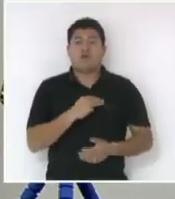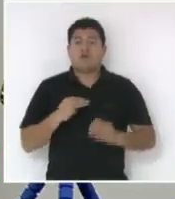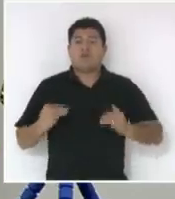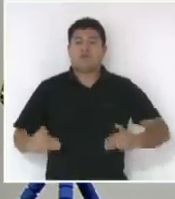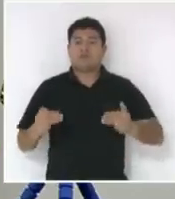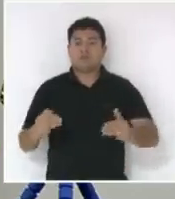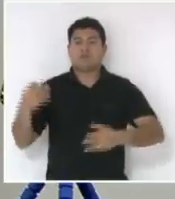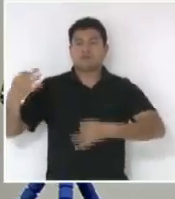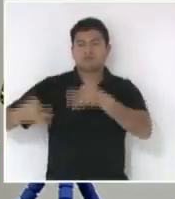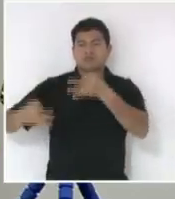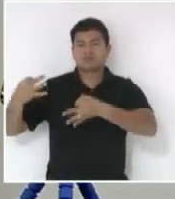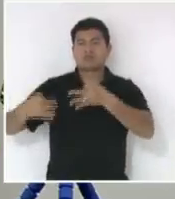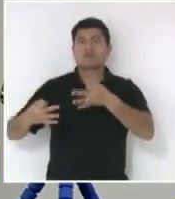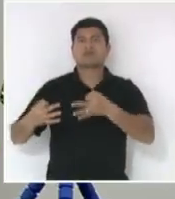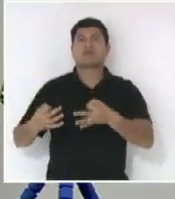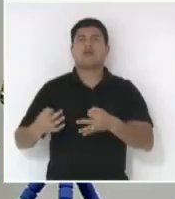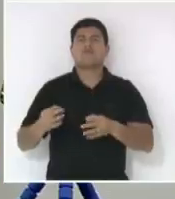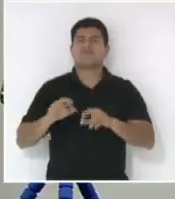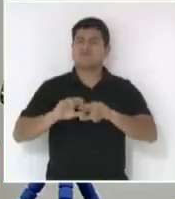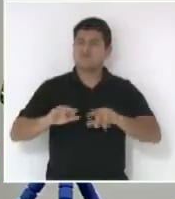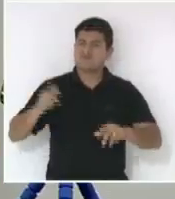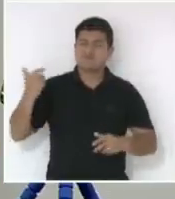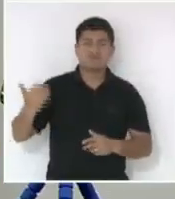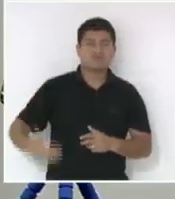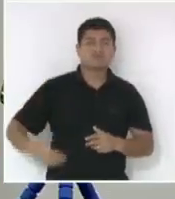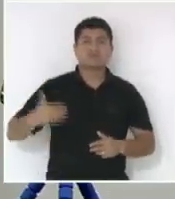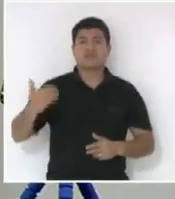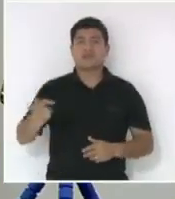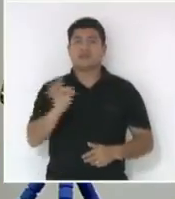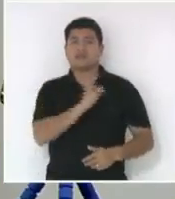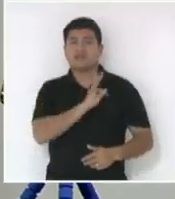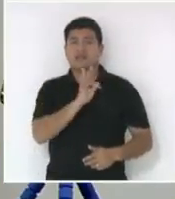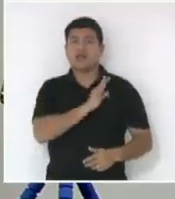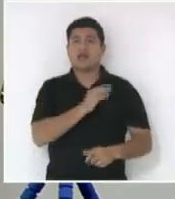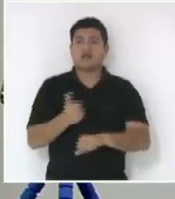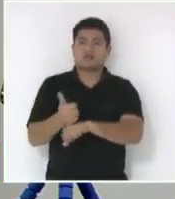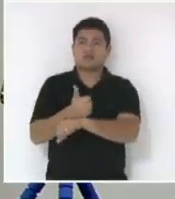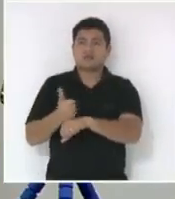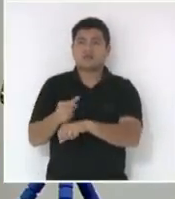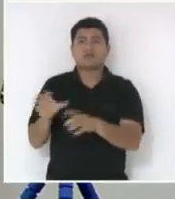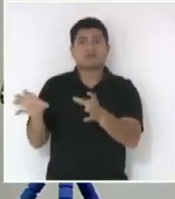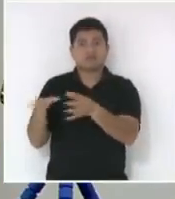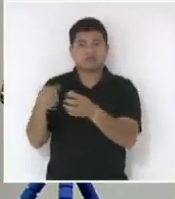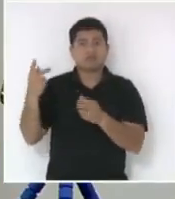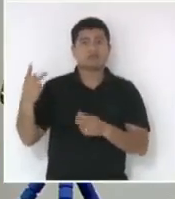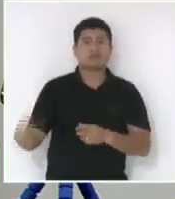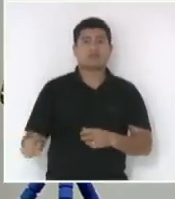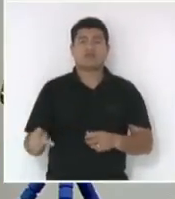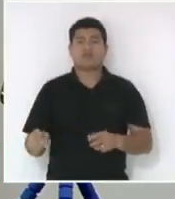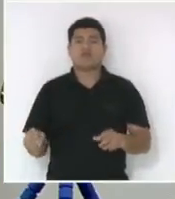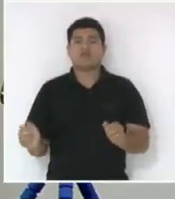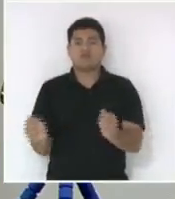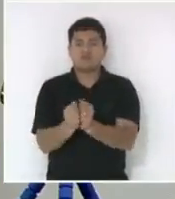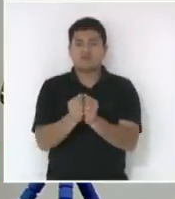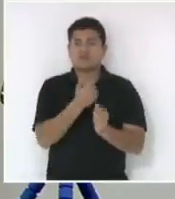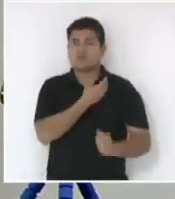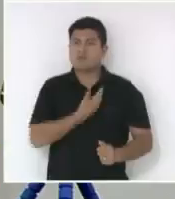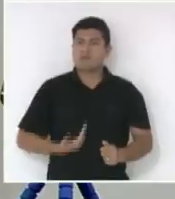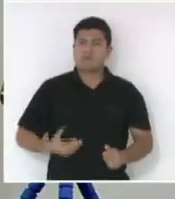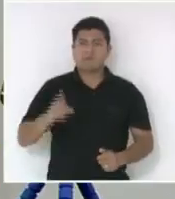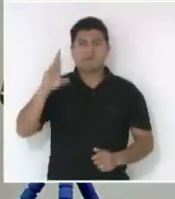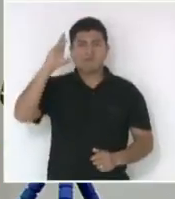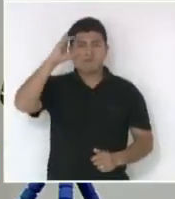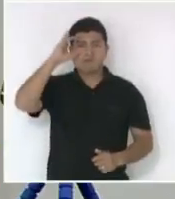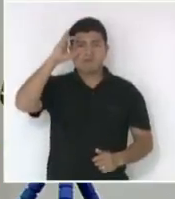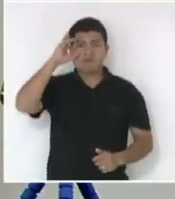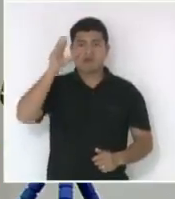reiteradas vezes lá estivemos, com técnicos, com profissionais da área, com o próprio governador, com o